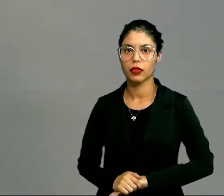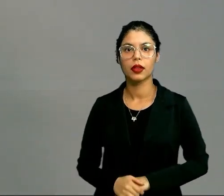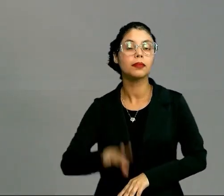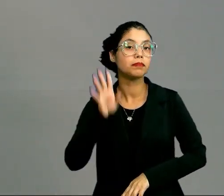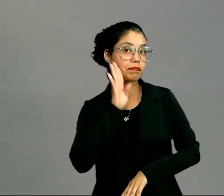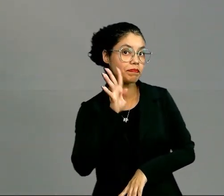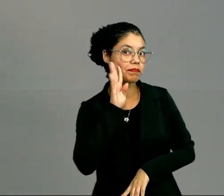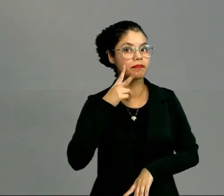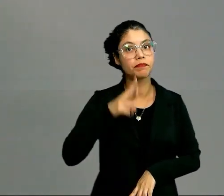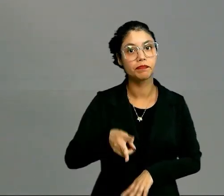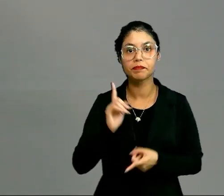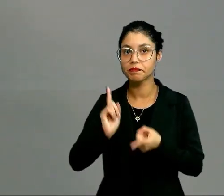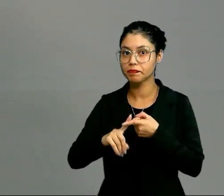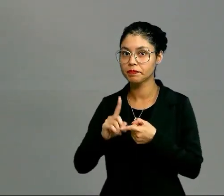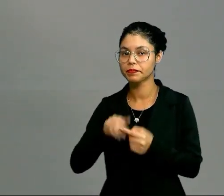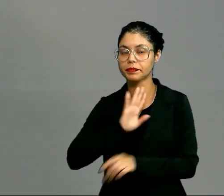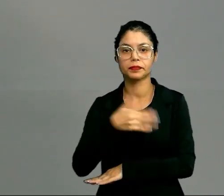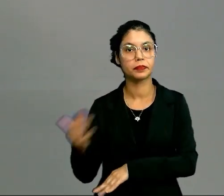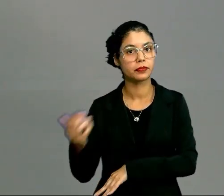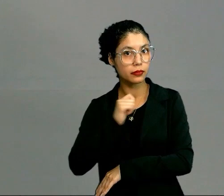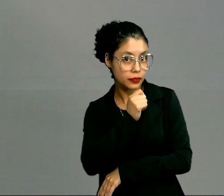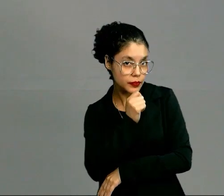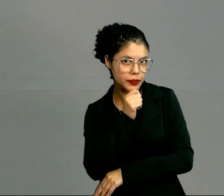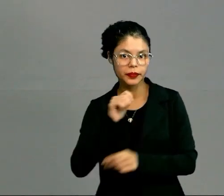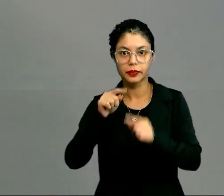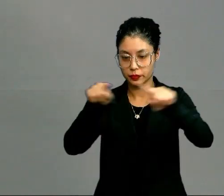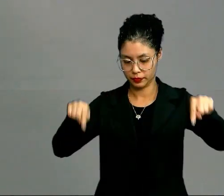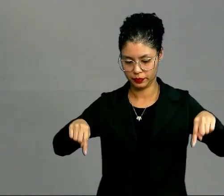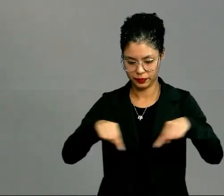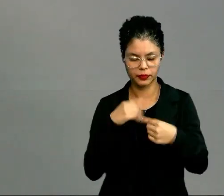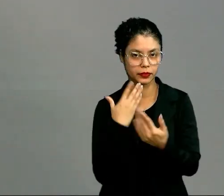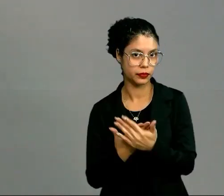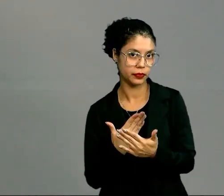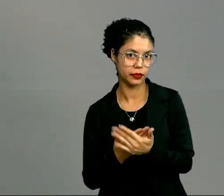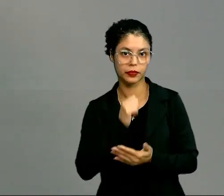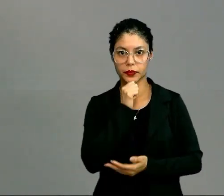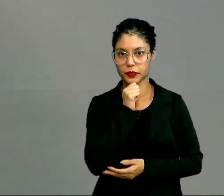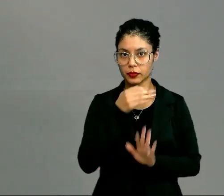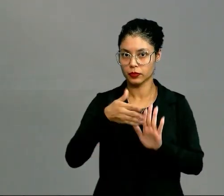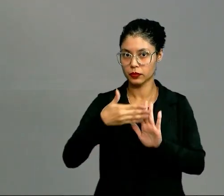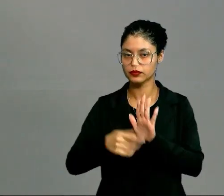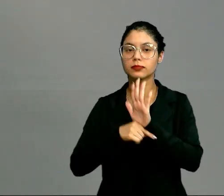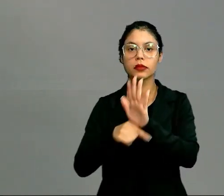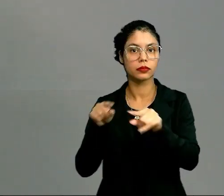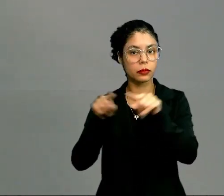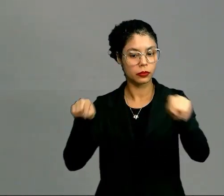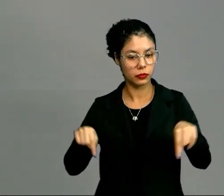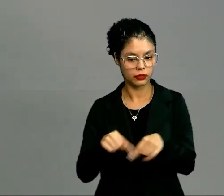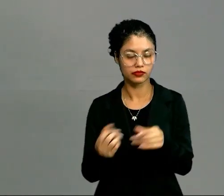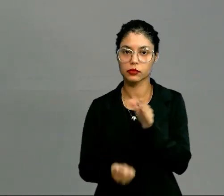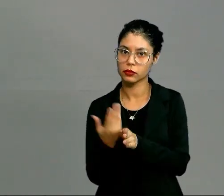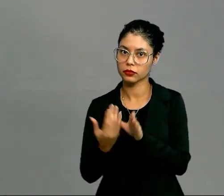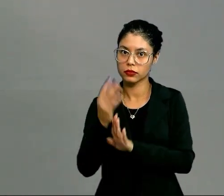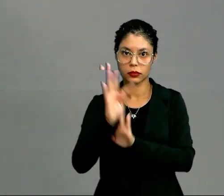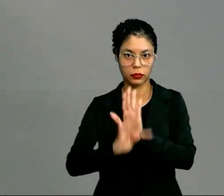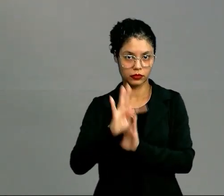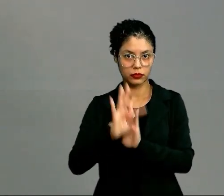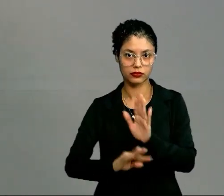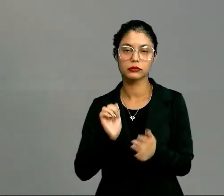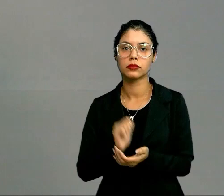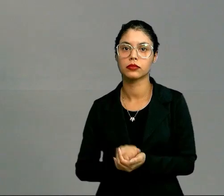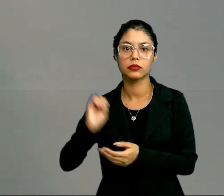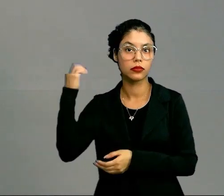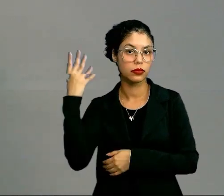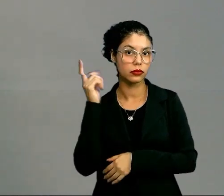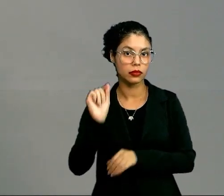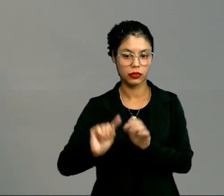muito interessante porque quando eu estou em sala de aula, às vezes, quando você propõe ao aluno que ele faça uma produção de texto, acontece